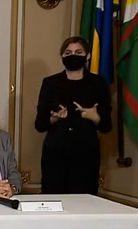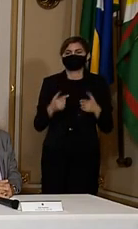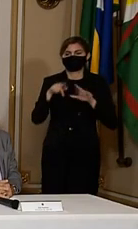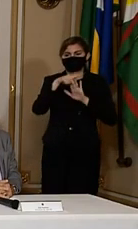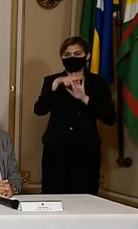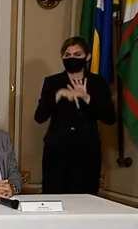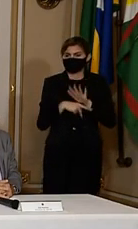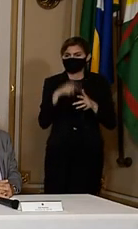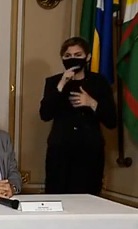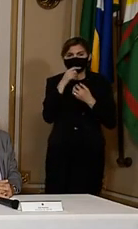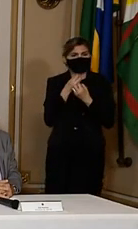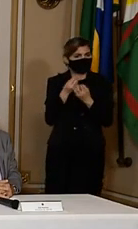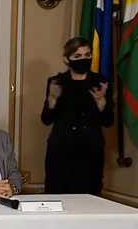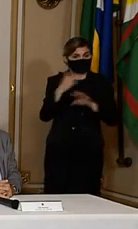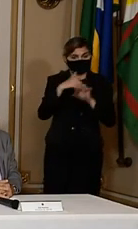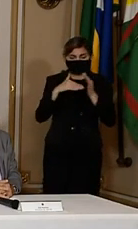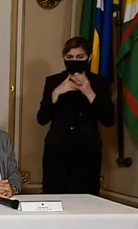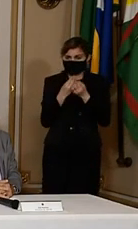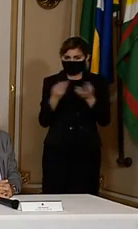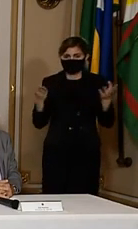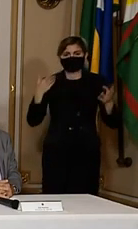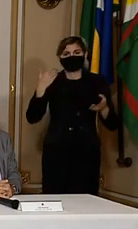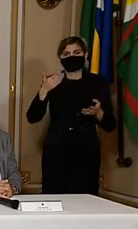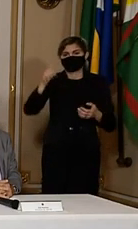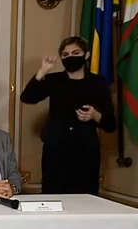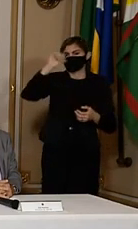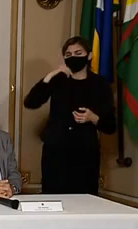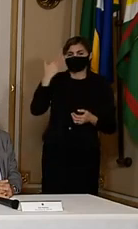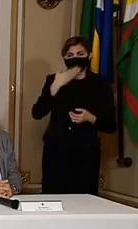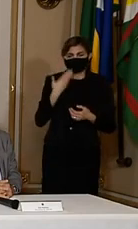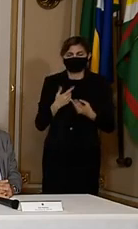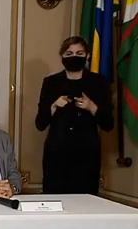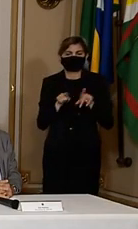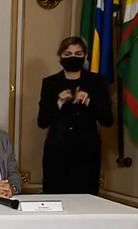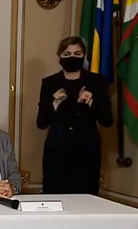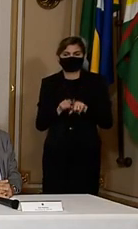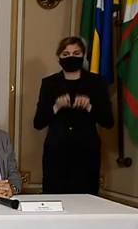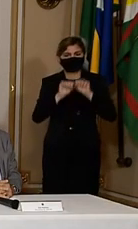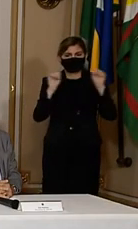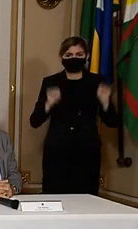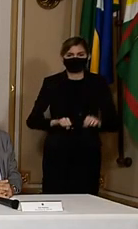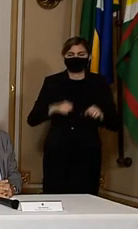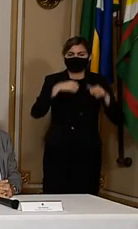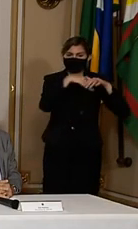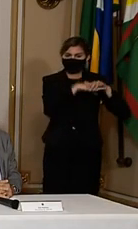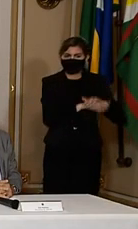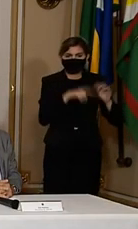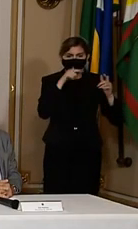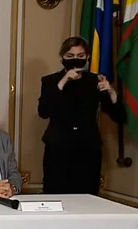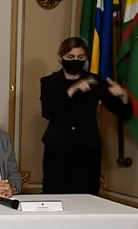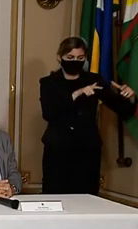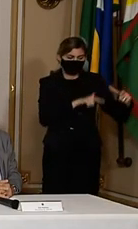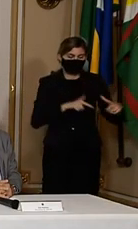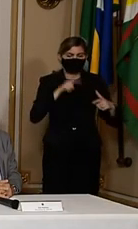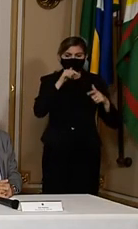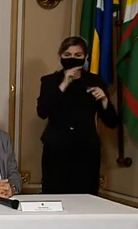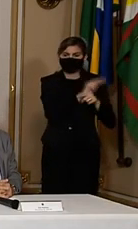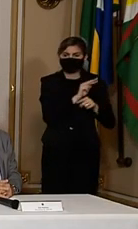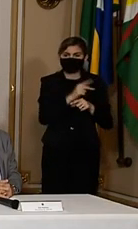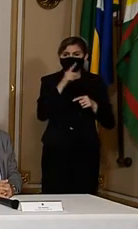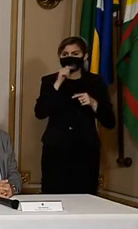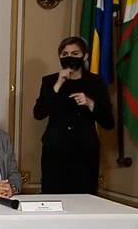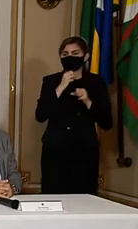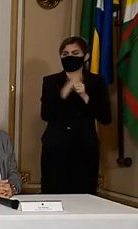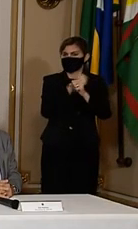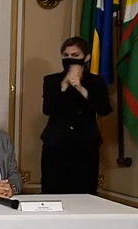através dos programas Água para Todos água doce que envolve envolve a construção de pequenas barragens que envolvem a